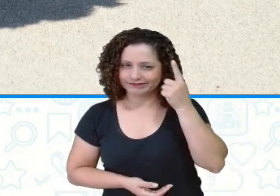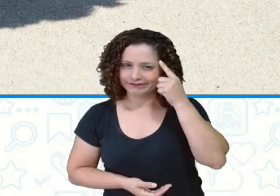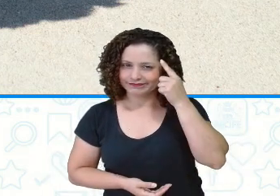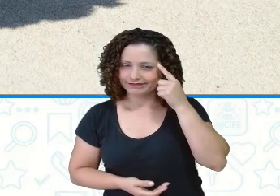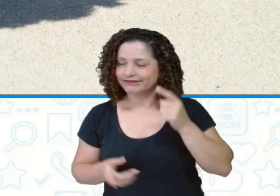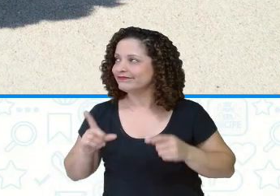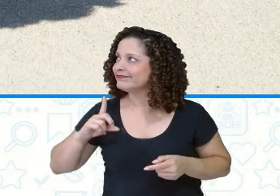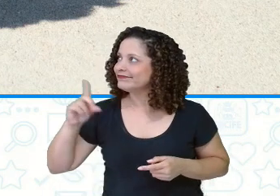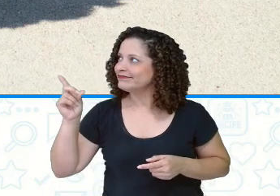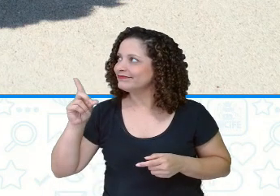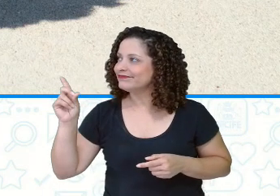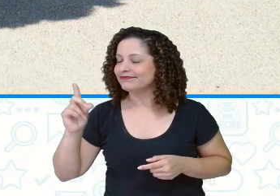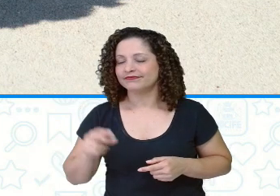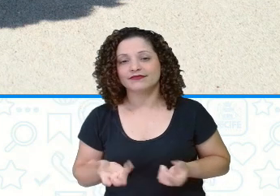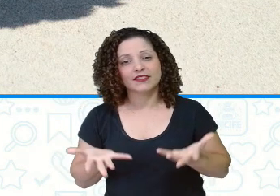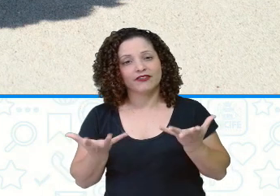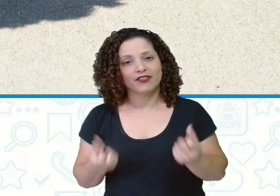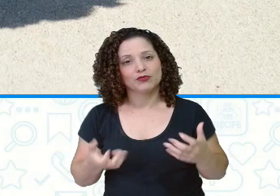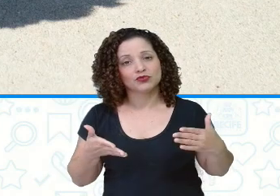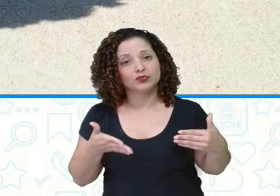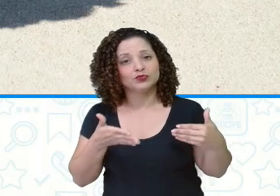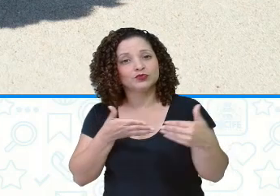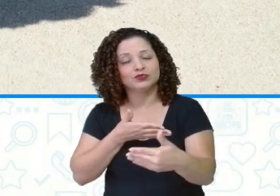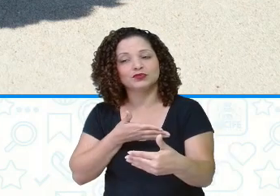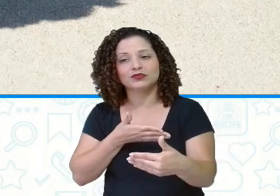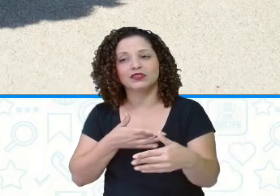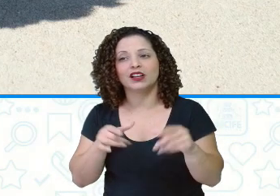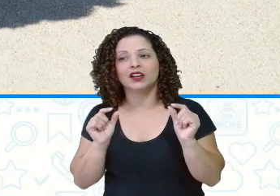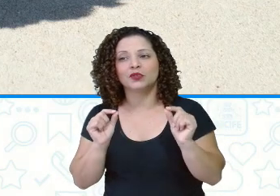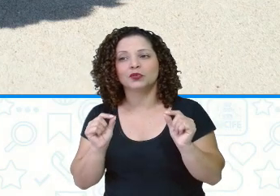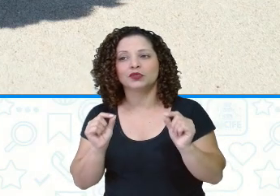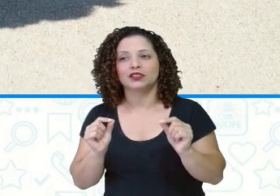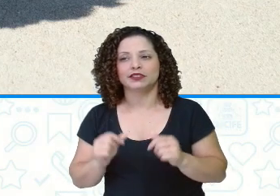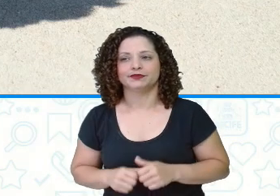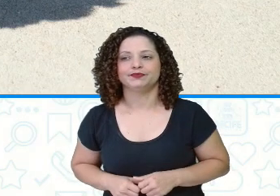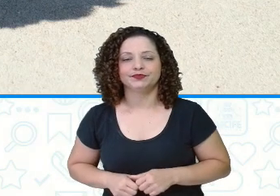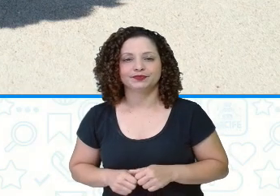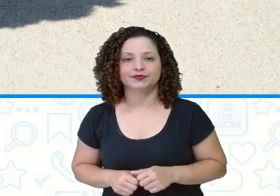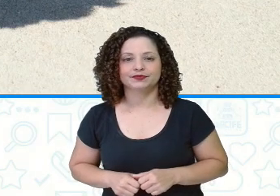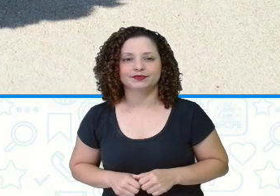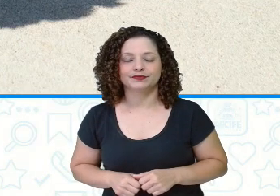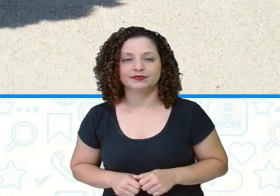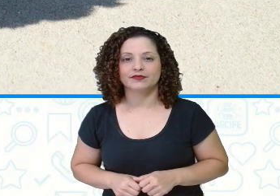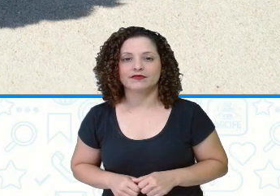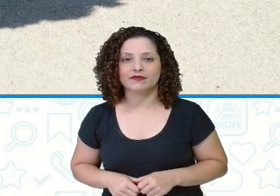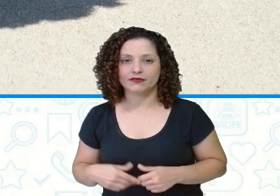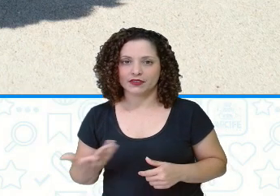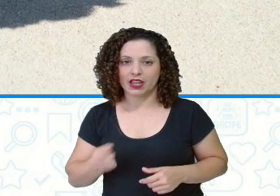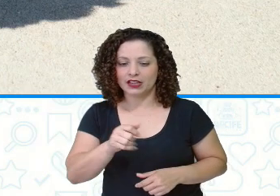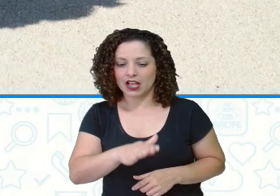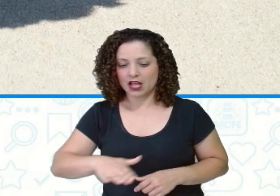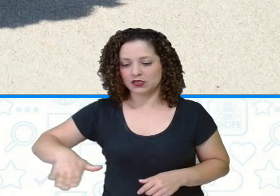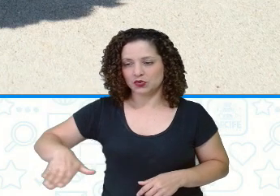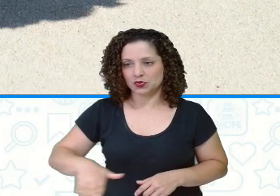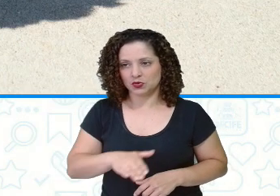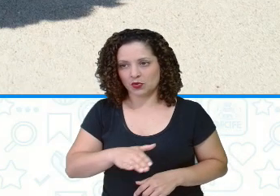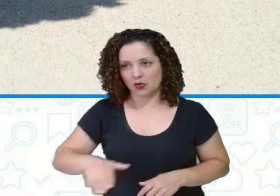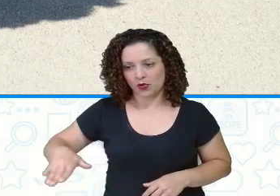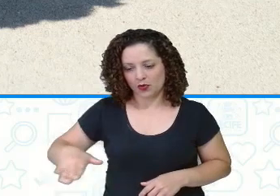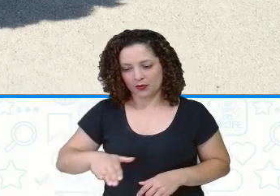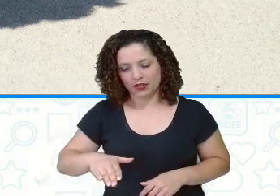imagem, né? A gente vai seguir aqui, ó. Tá? Então, vê. Tanto na sombra quanto